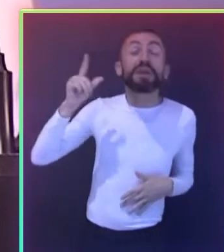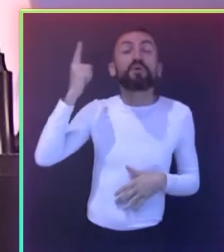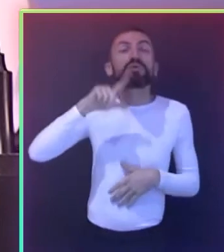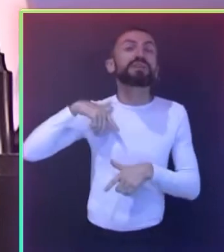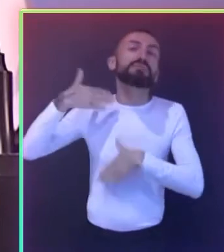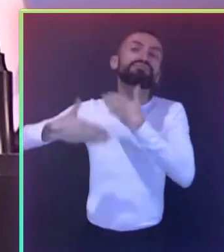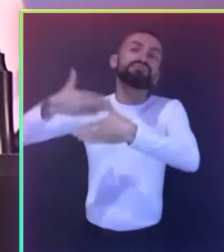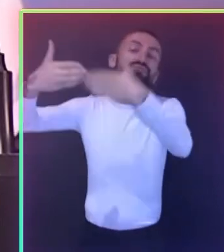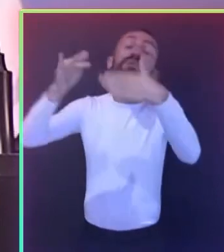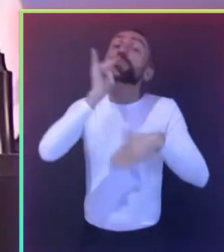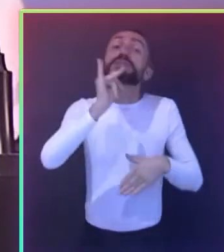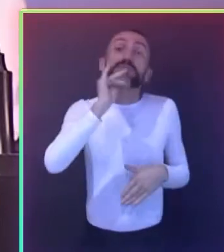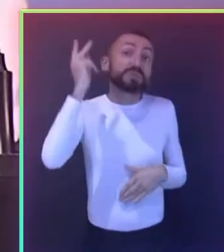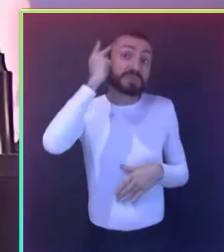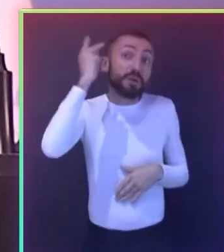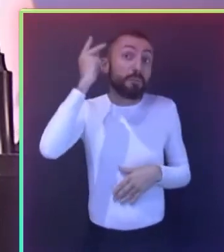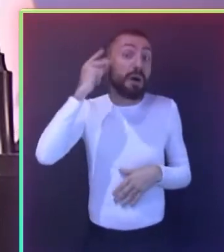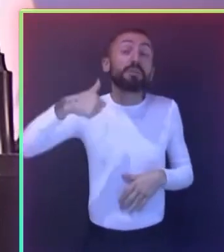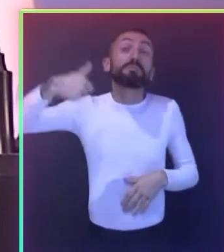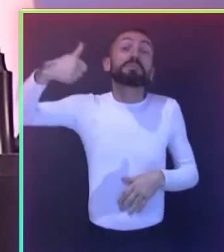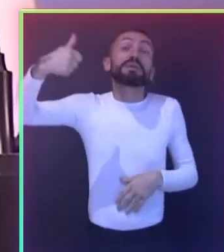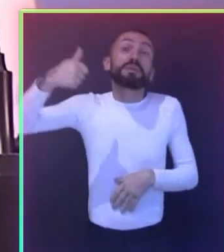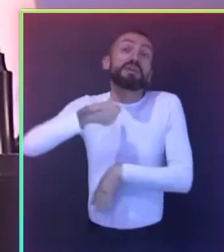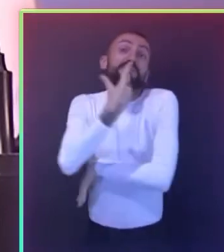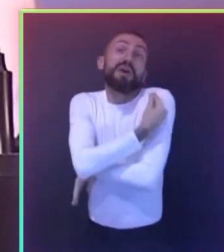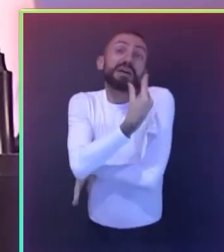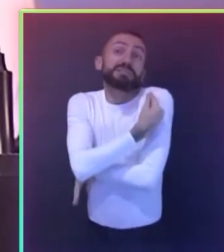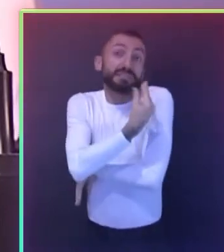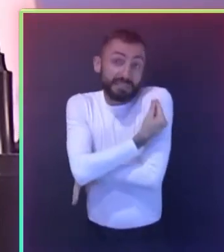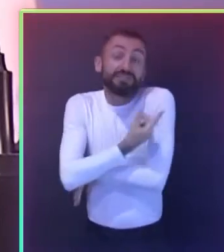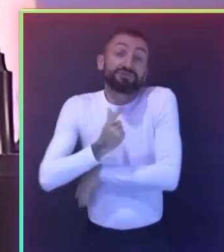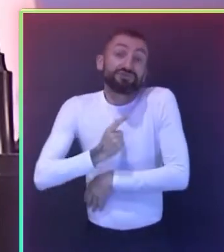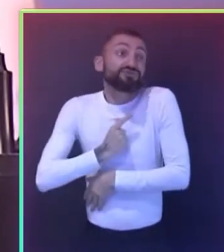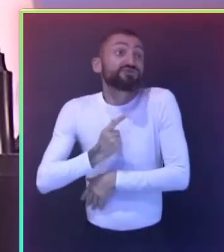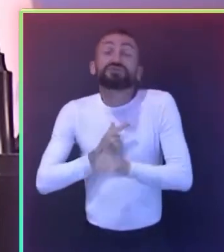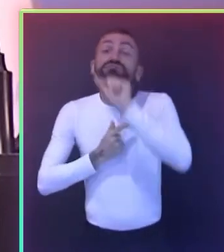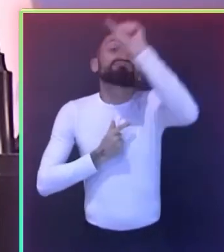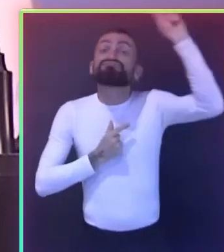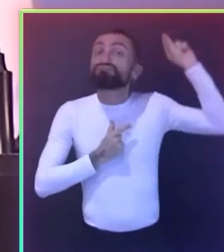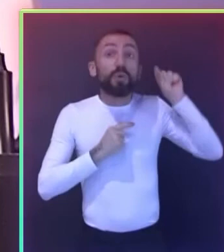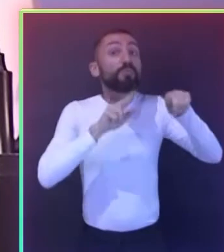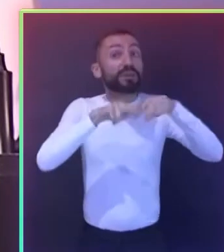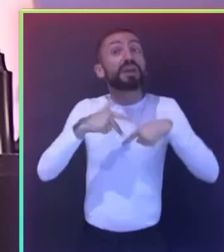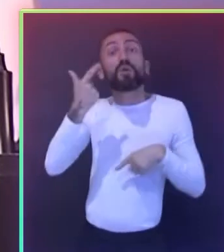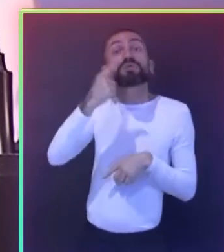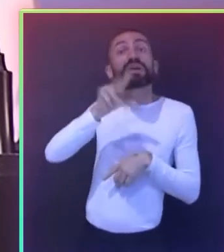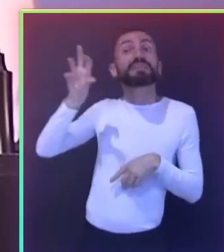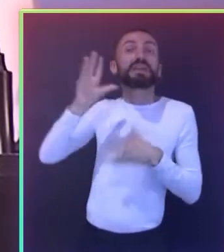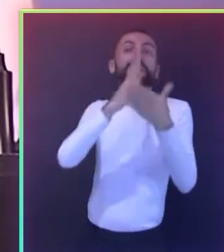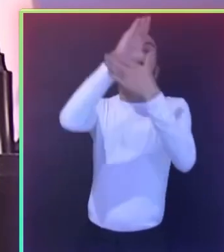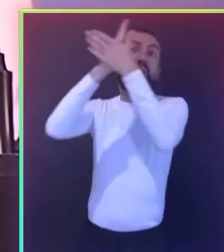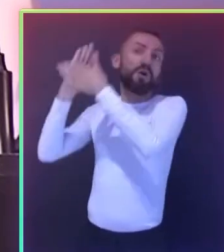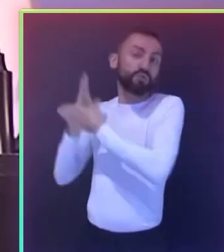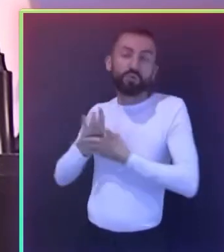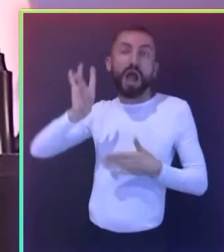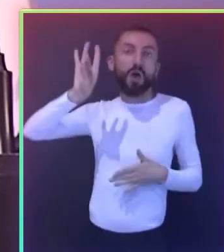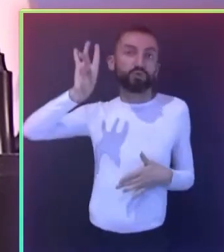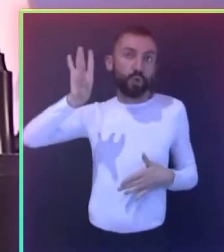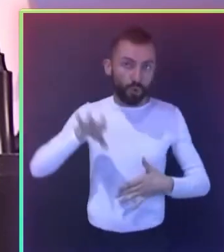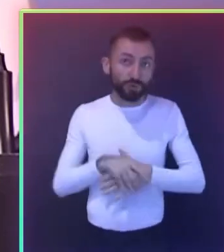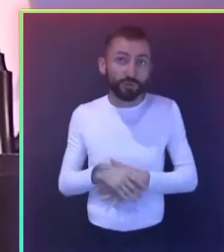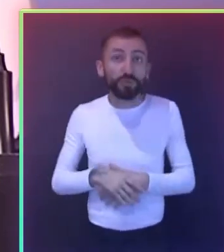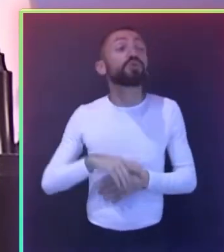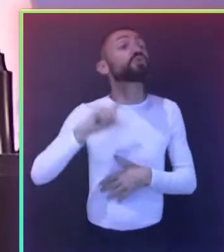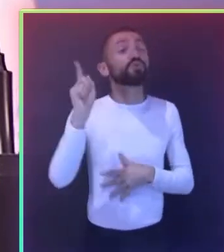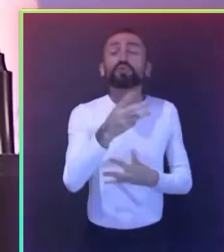na produção da vacina contra a correr 19 e certamente ninguém haverá de impedir que a vacinação ocorra e